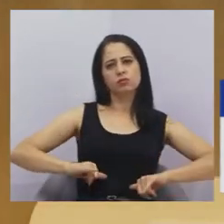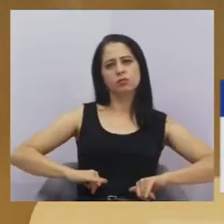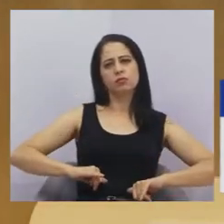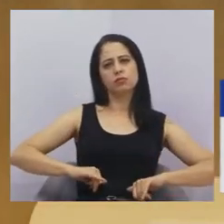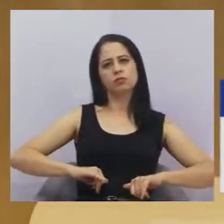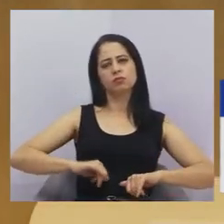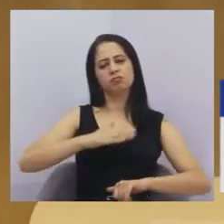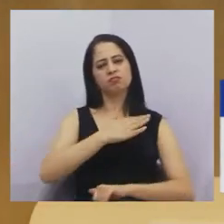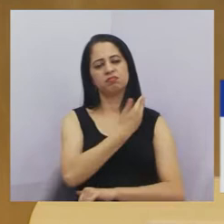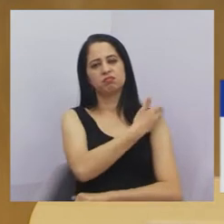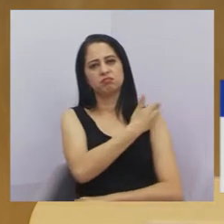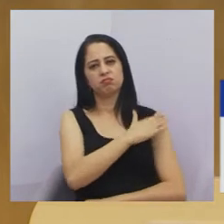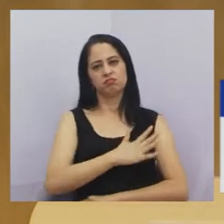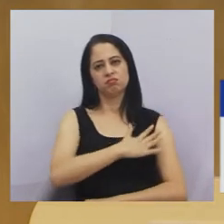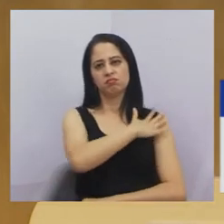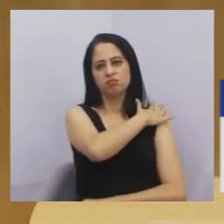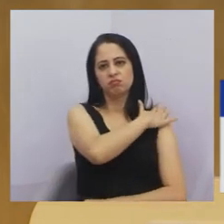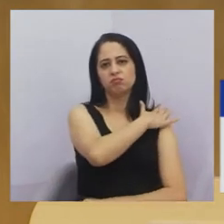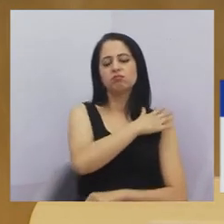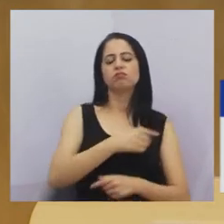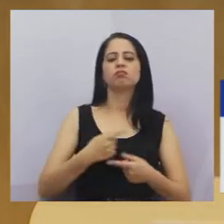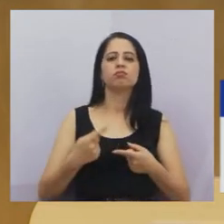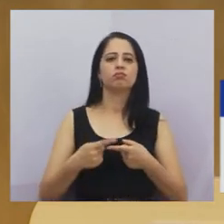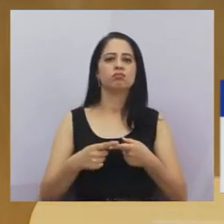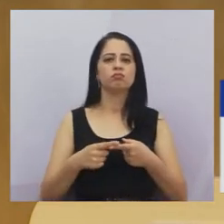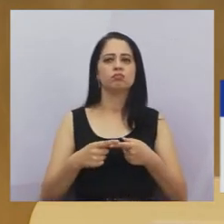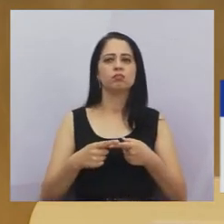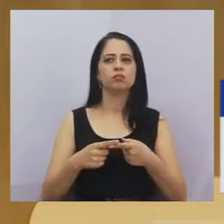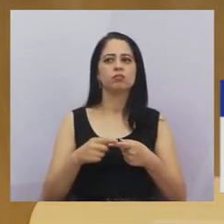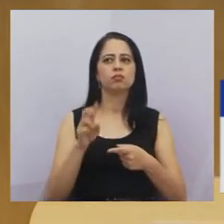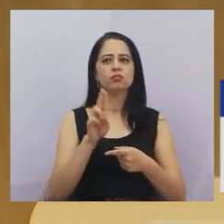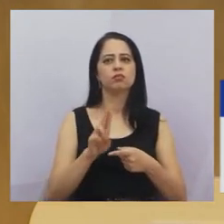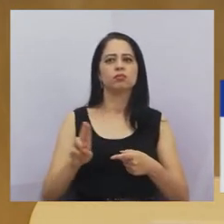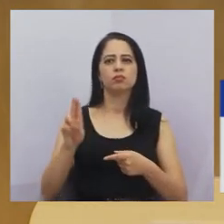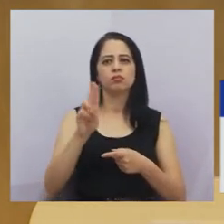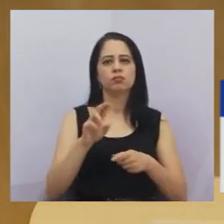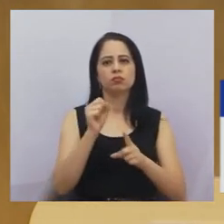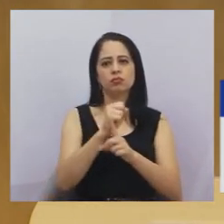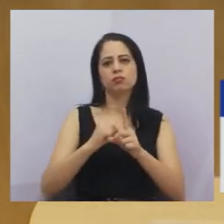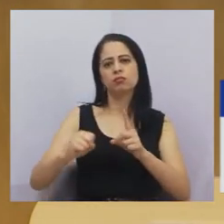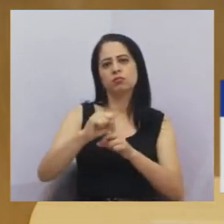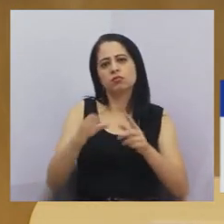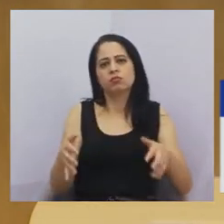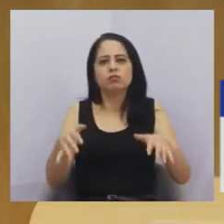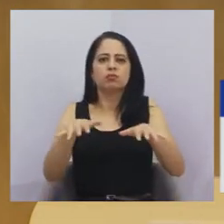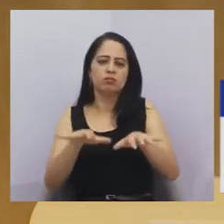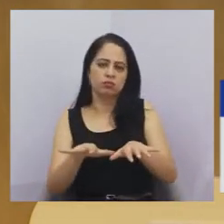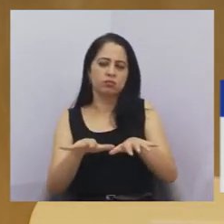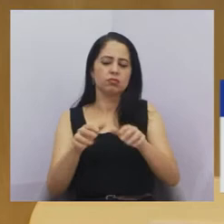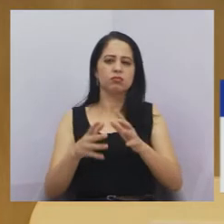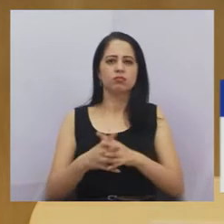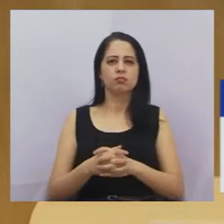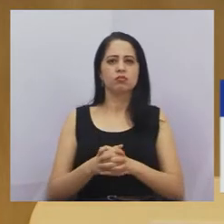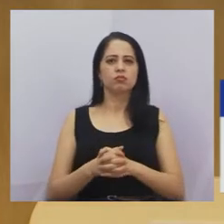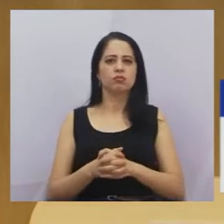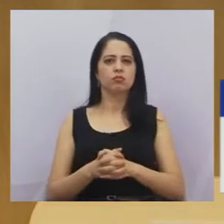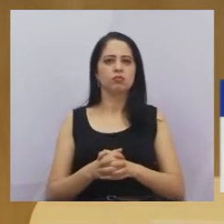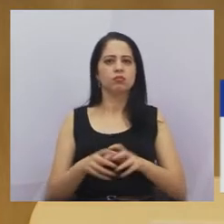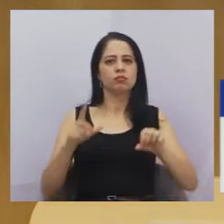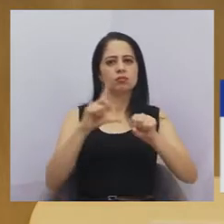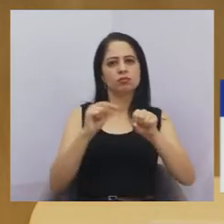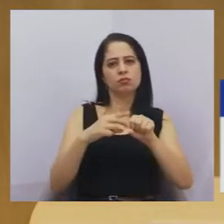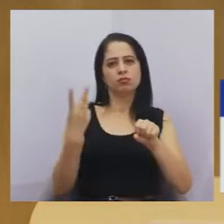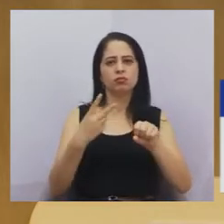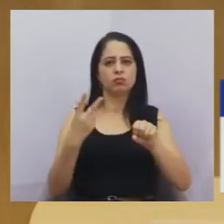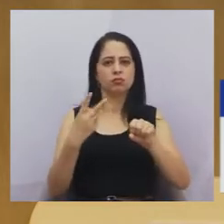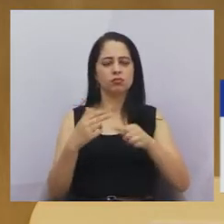sociais motivadas pela discriminação, usando a sua plena integração social, política, econômica e cultural. Artigo